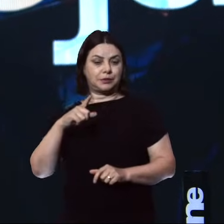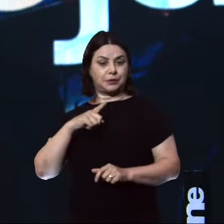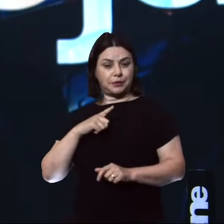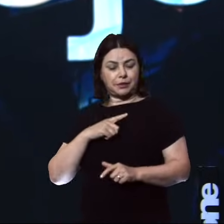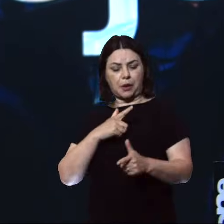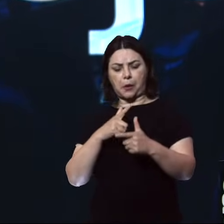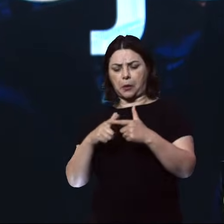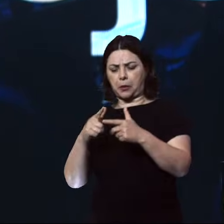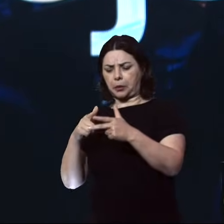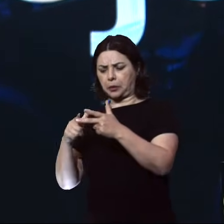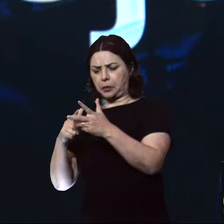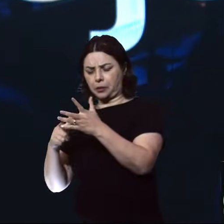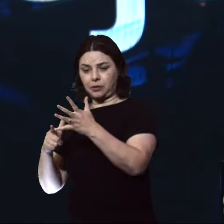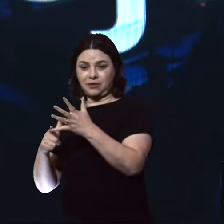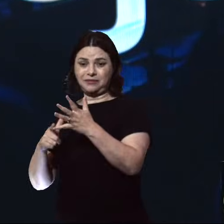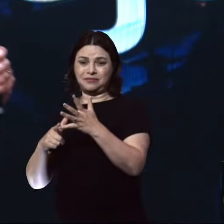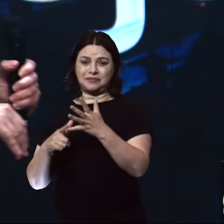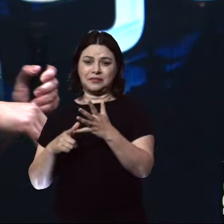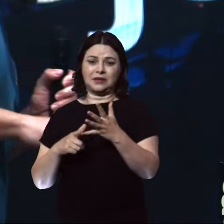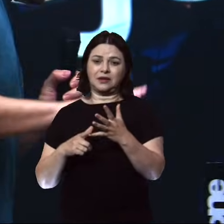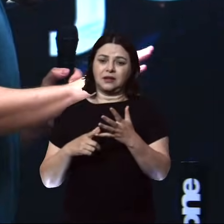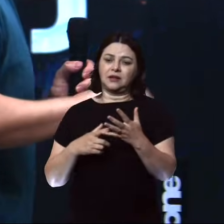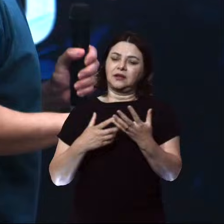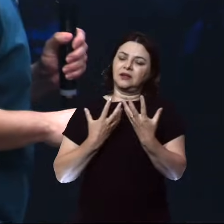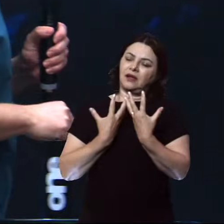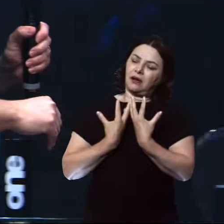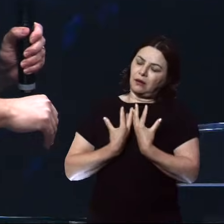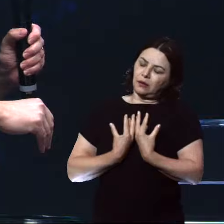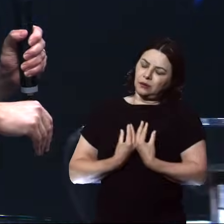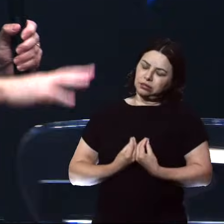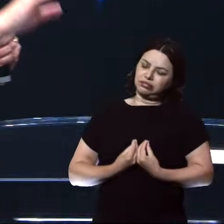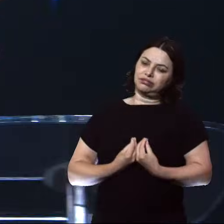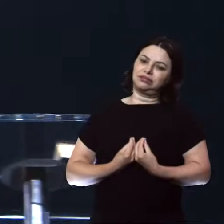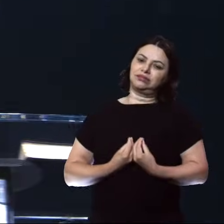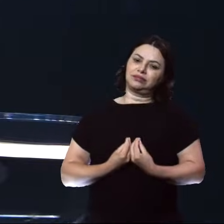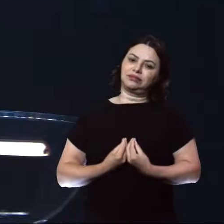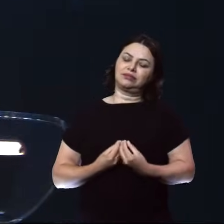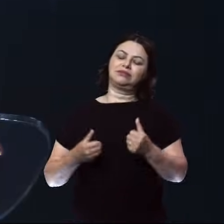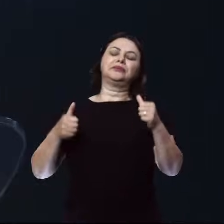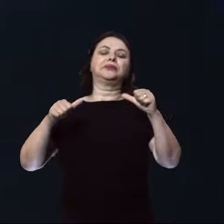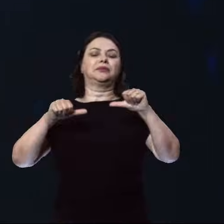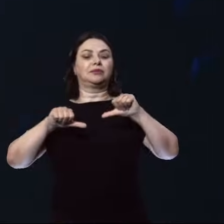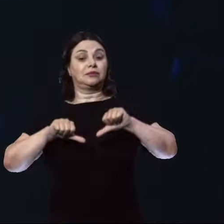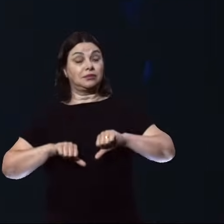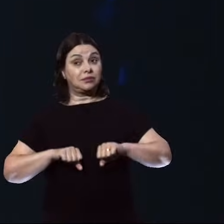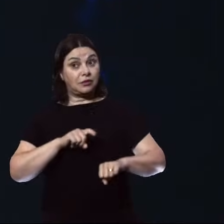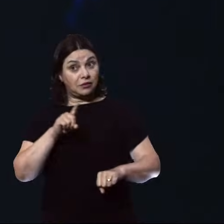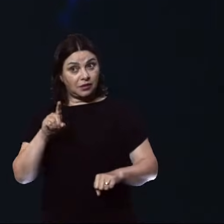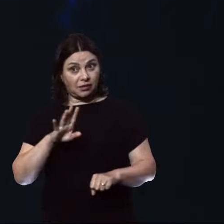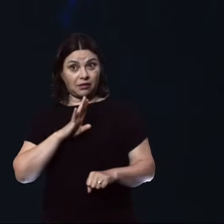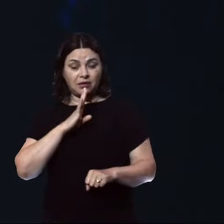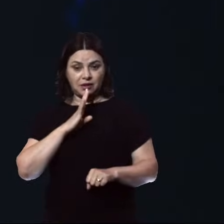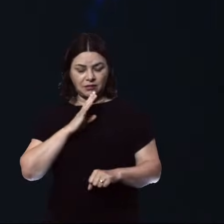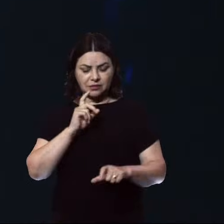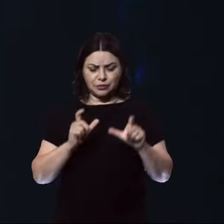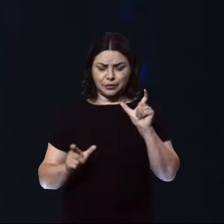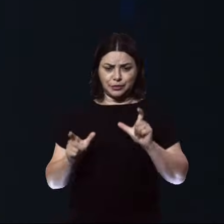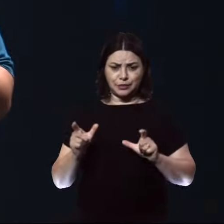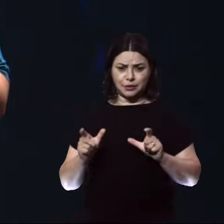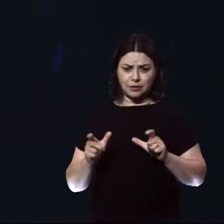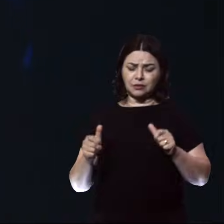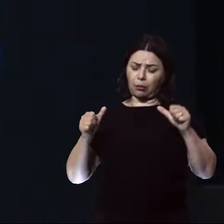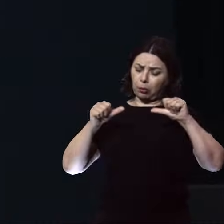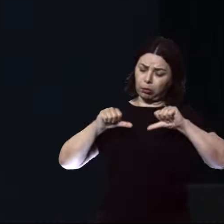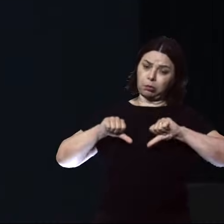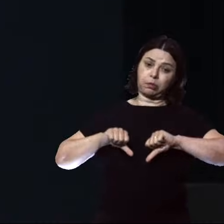as dificuldades se levantam, a fé vai por água abaixo. Você conhece alguém assim? Já viu alguém assim?